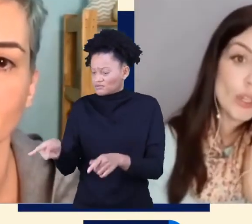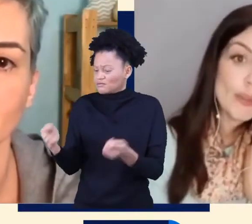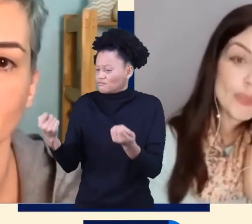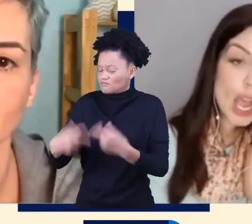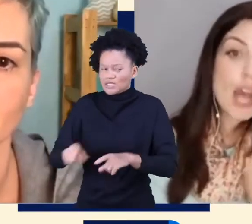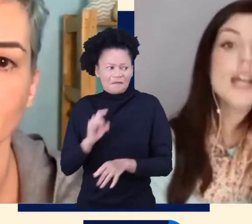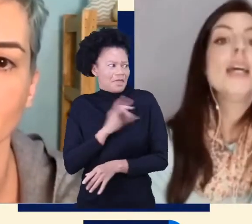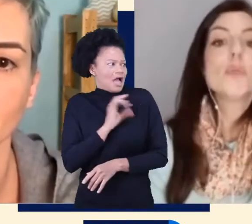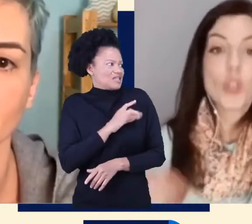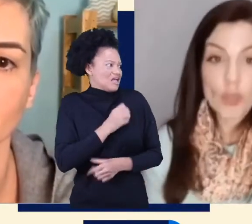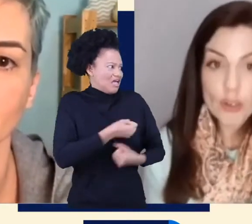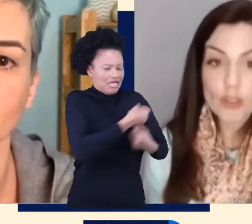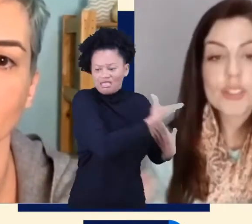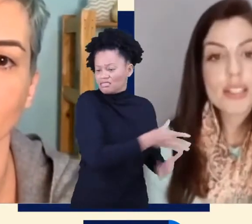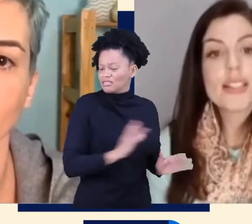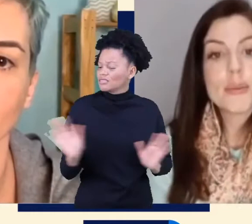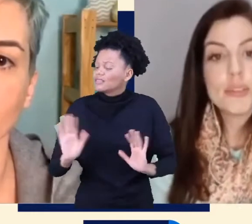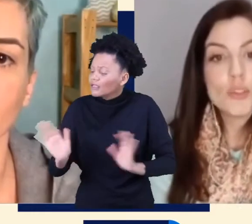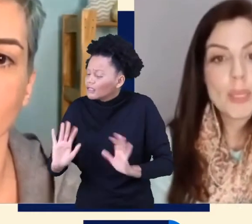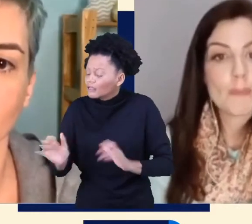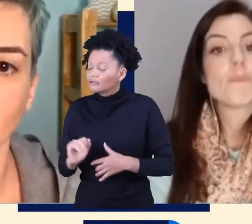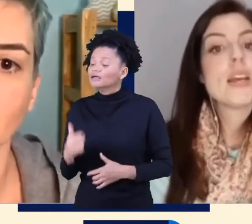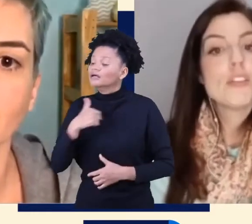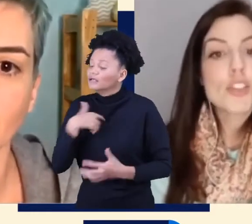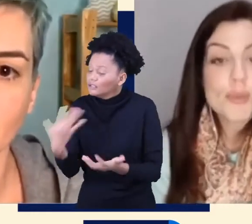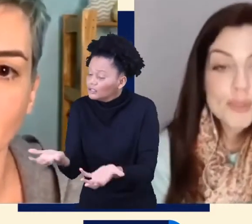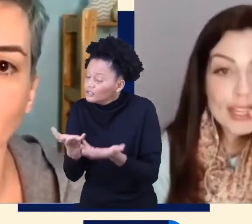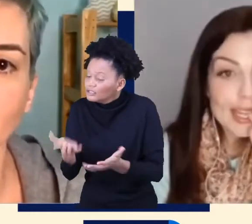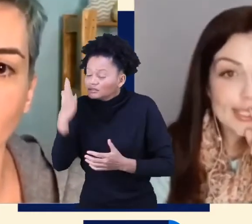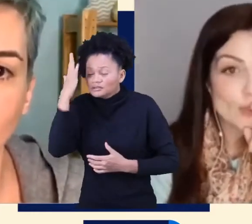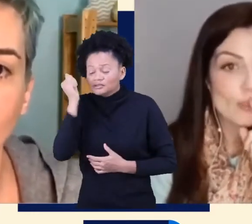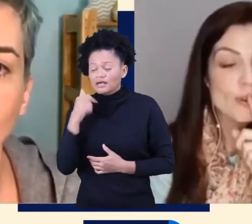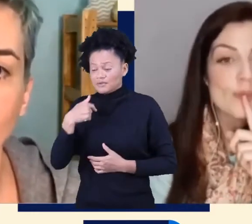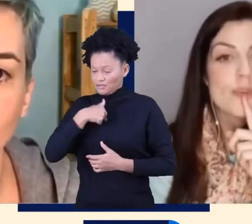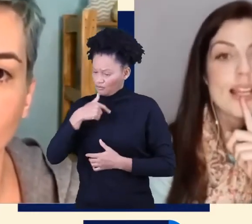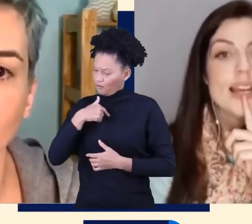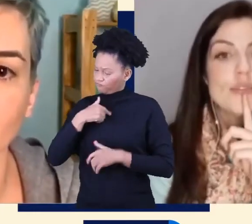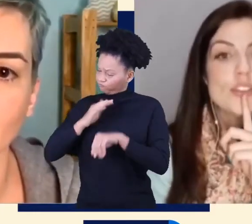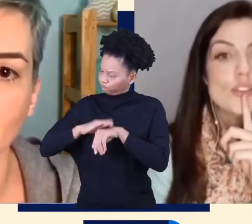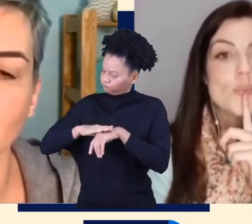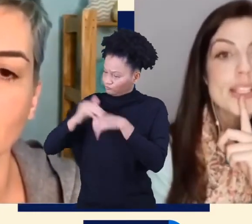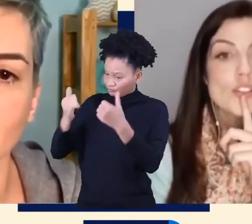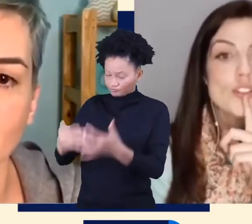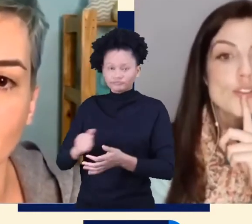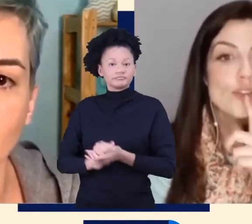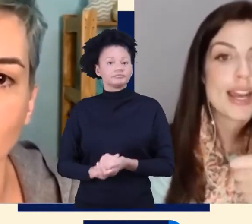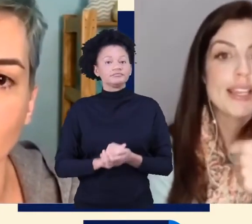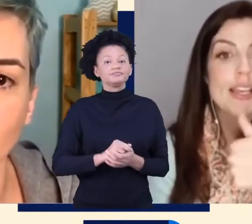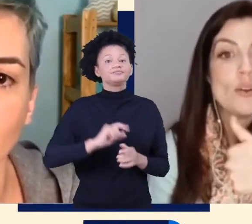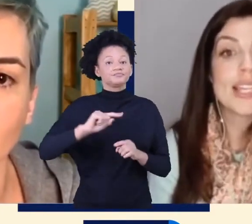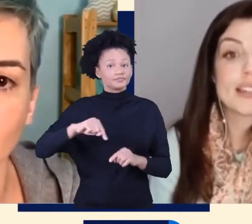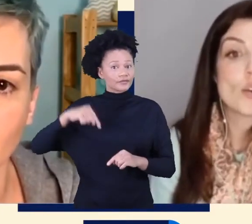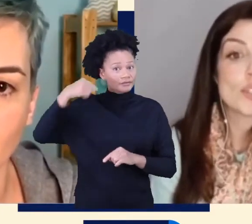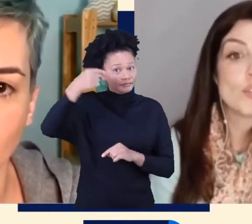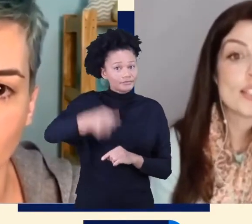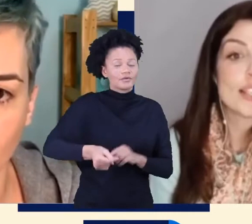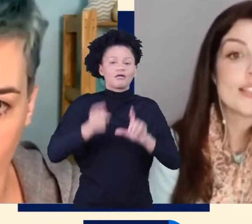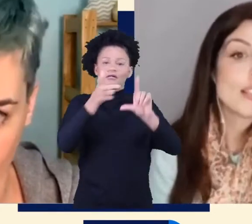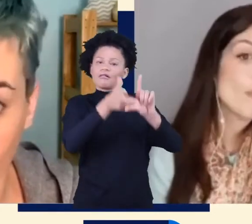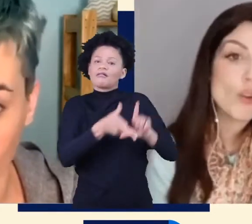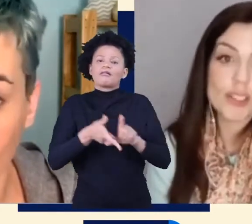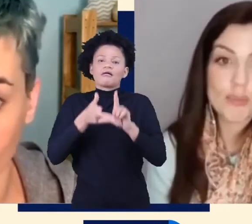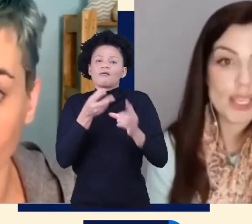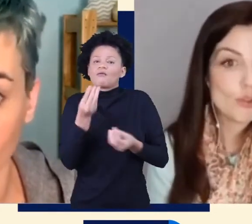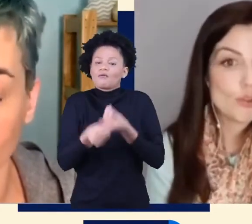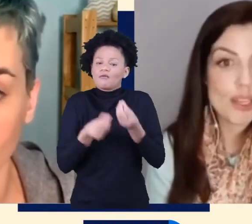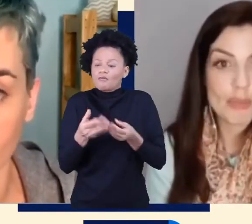comigo, tá? Porque eu quero que você saiba de mim. Nós vamos falar então na próxima live, gente, como é que a gente vai orientar os adolescentes